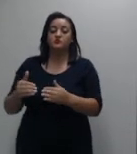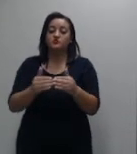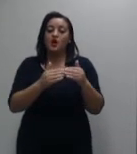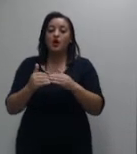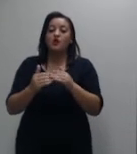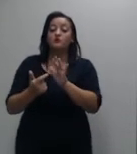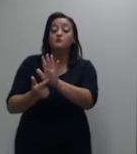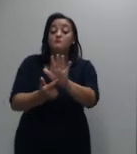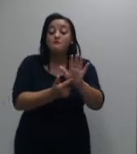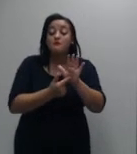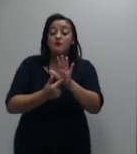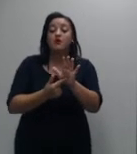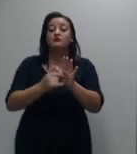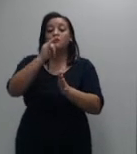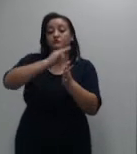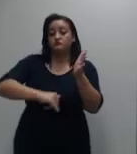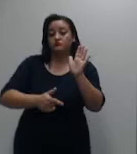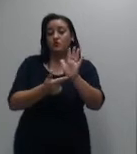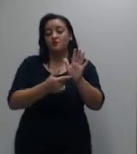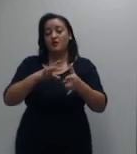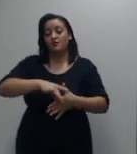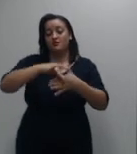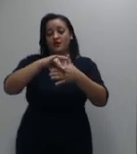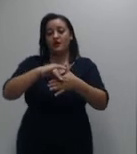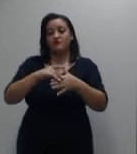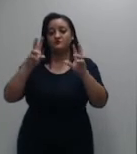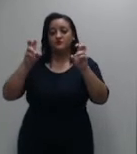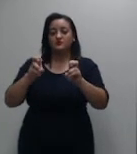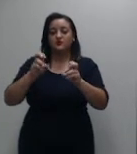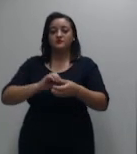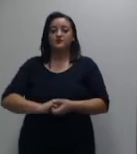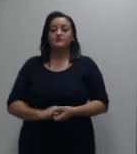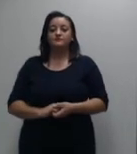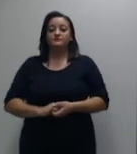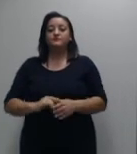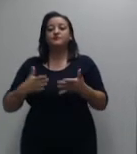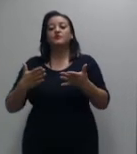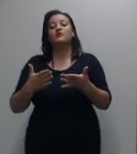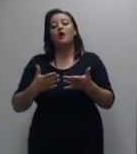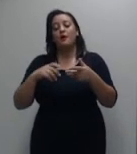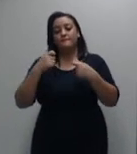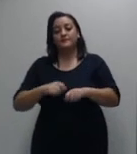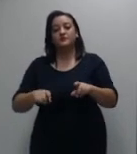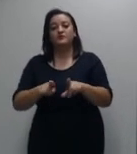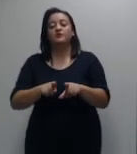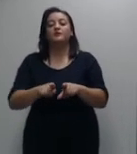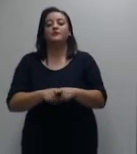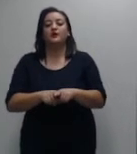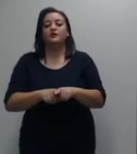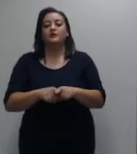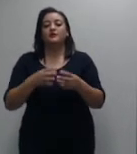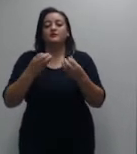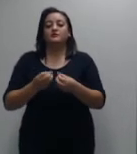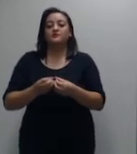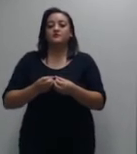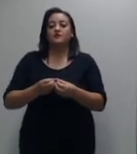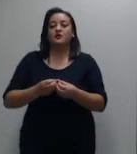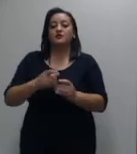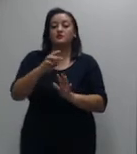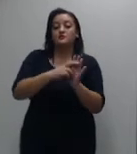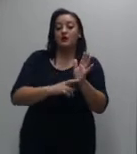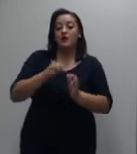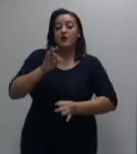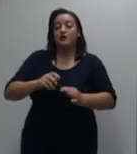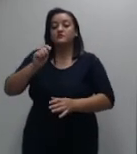Demonstra o documento anexo sexual entanto é possível inferir-se dos Comandos da sentença